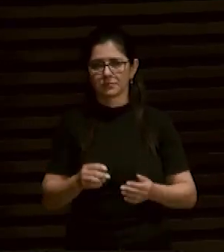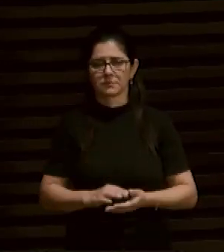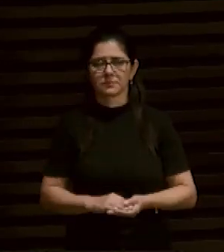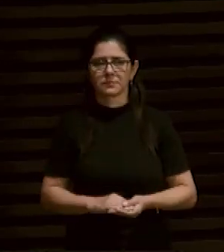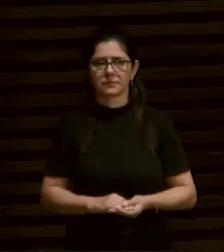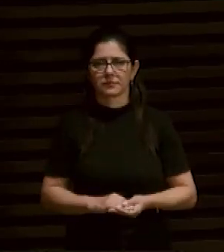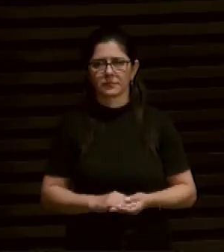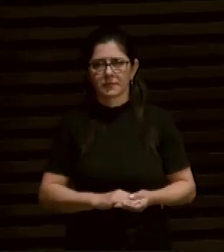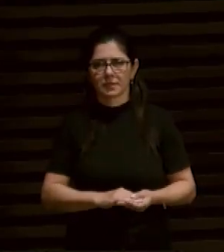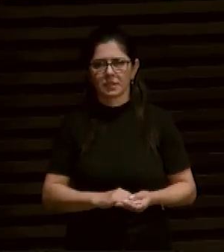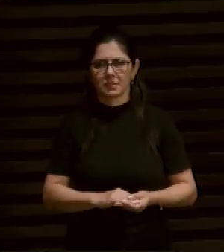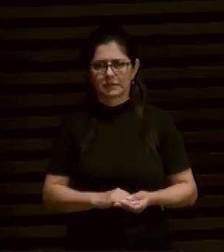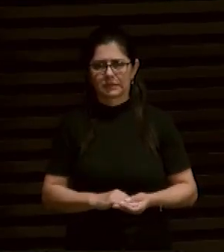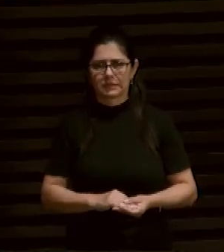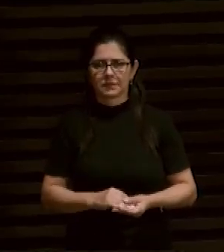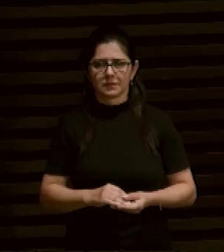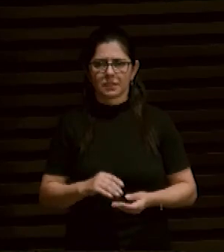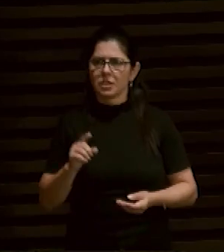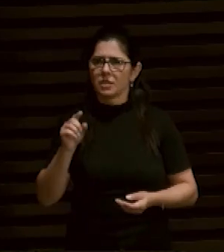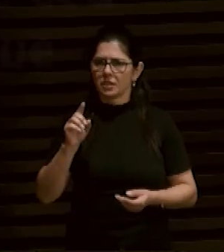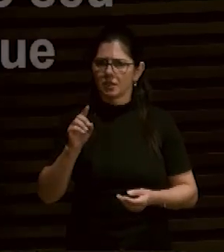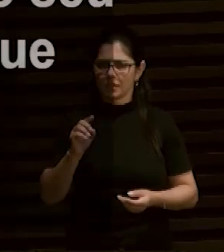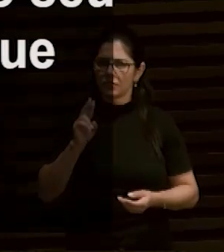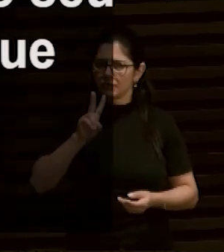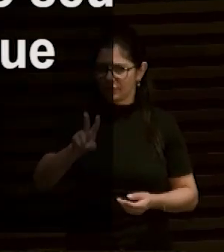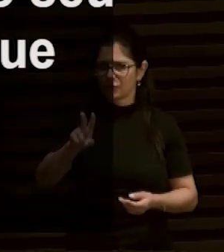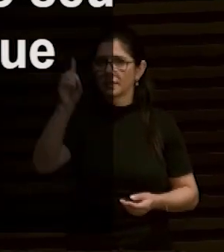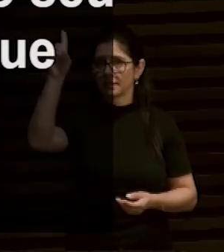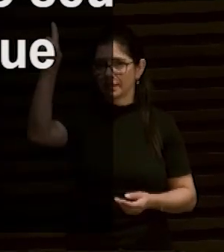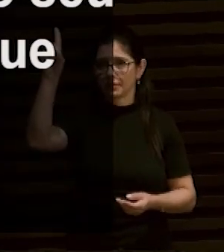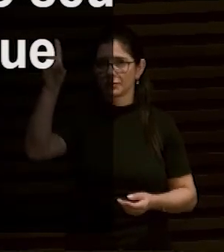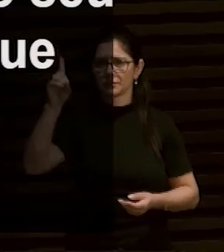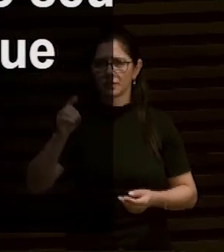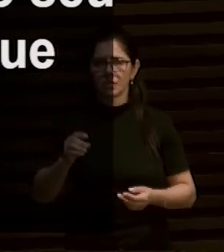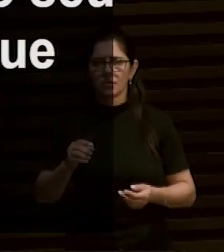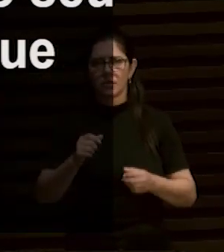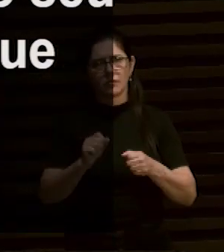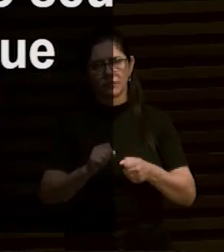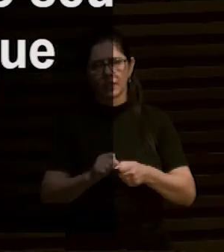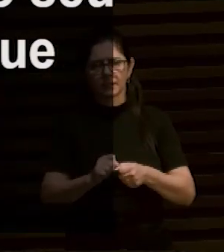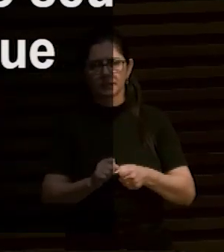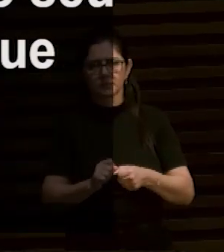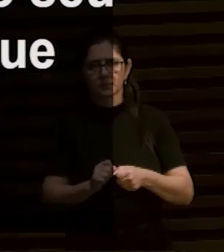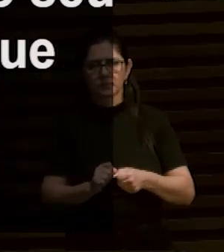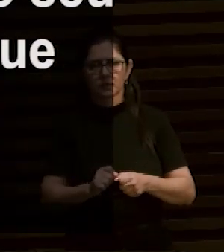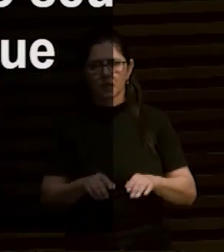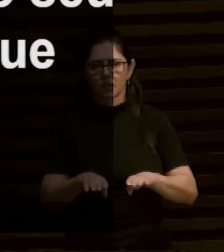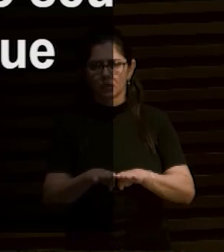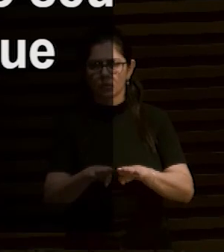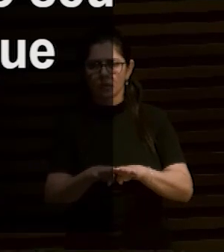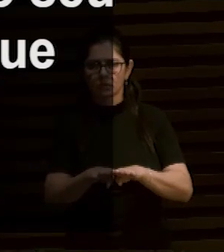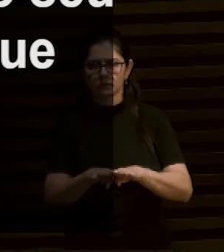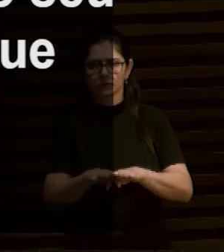de Jonas. Viu Deus o que fizeram, como se converteram do seu mau caminho. Irmãos, Deus